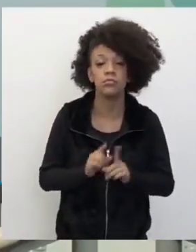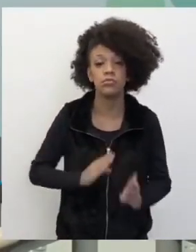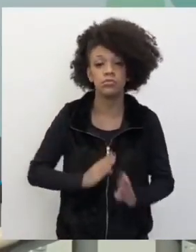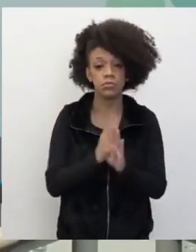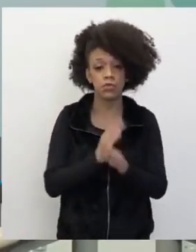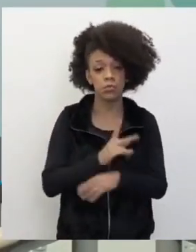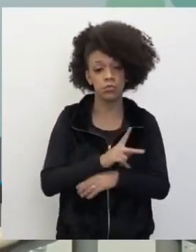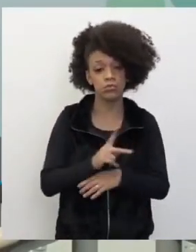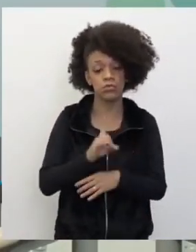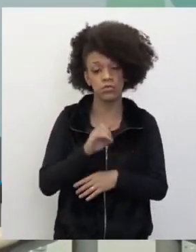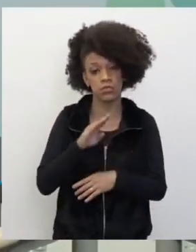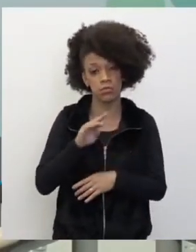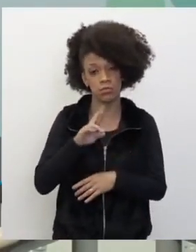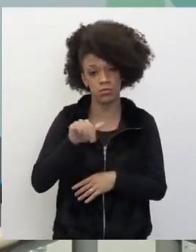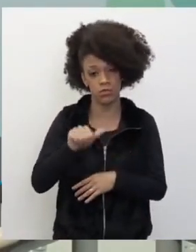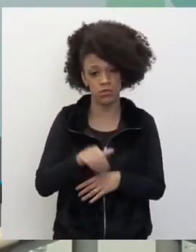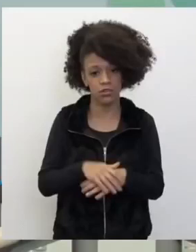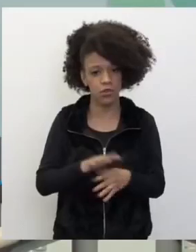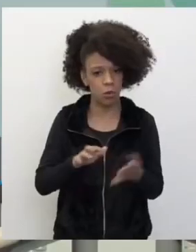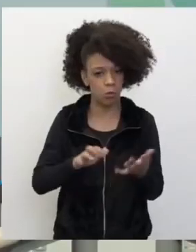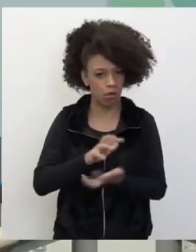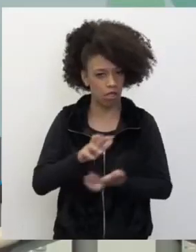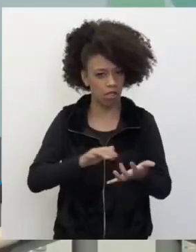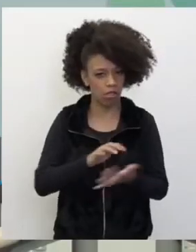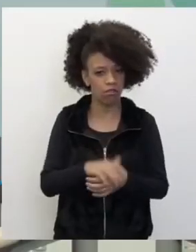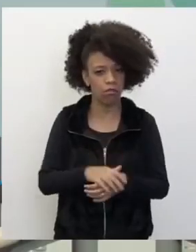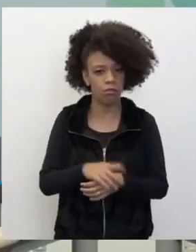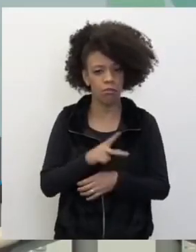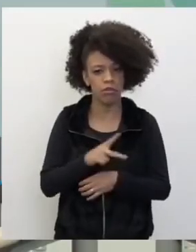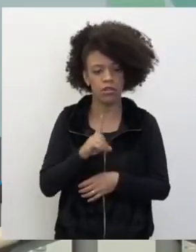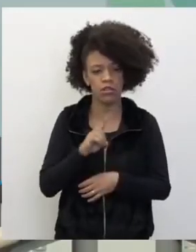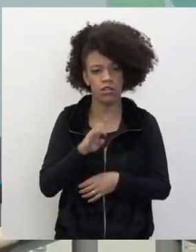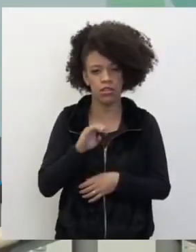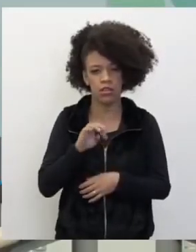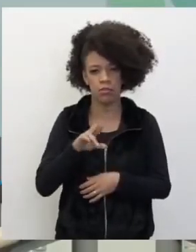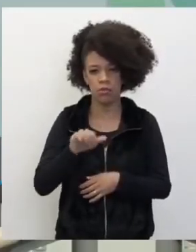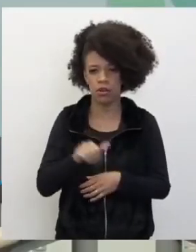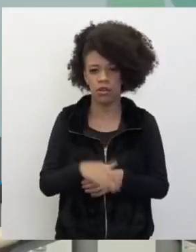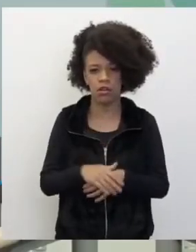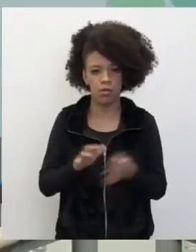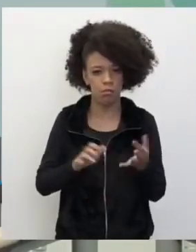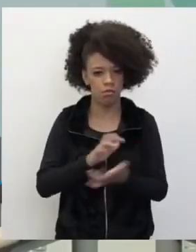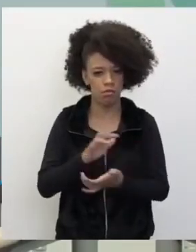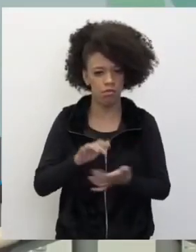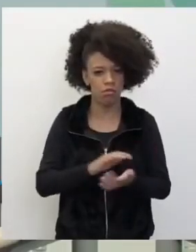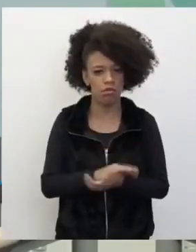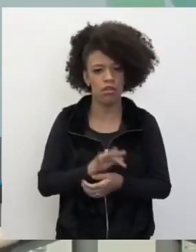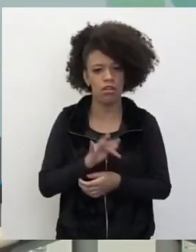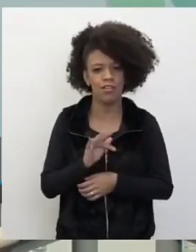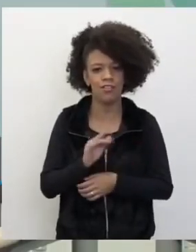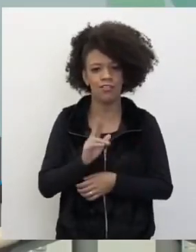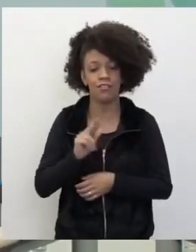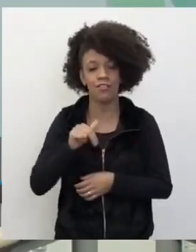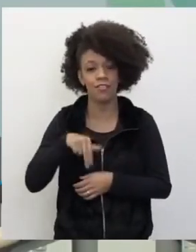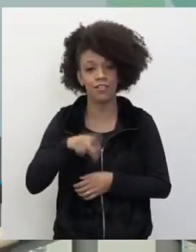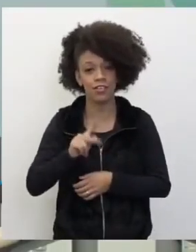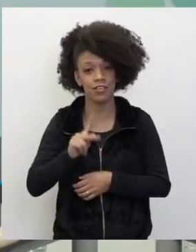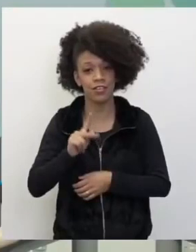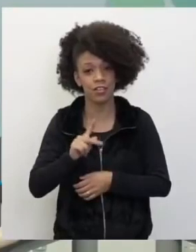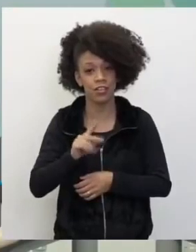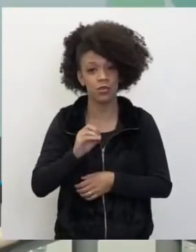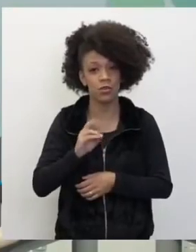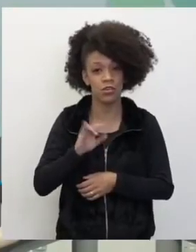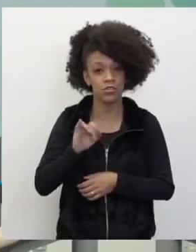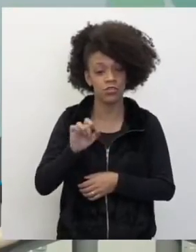professora Débora. Ó, isso aí vai causar polêmica, hein? Professora Débora aí, ó, causando polêmica. Funk original americano.